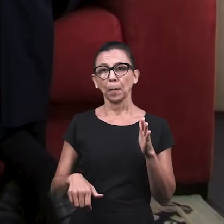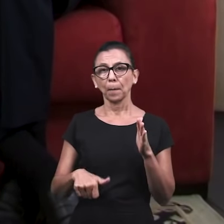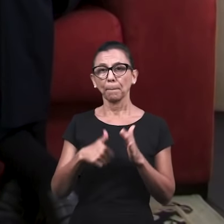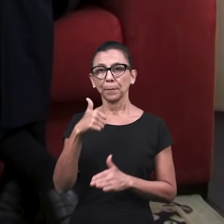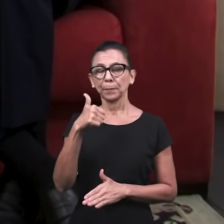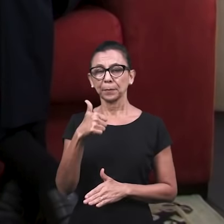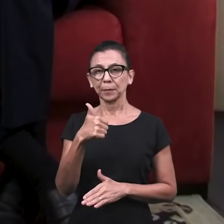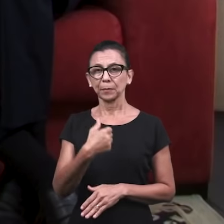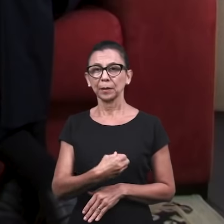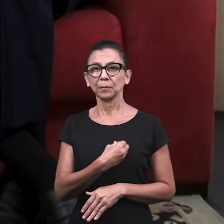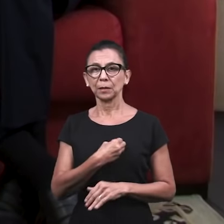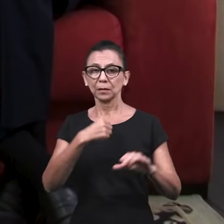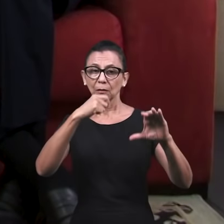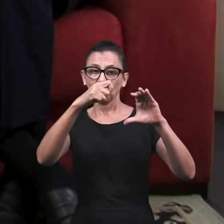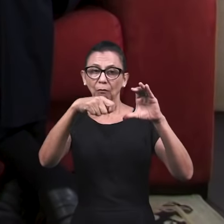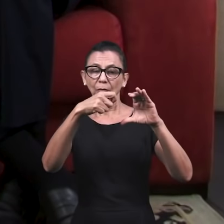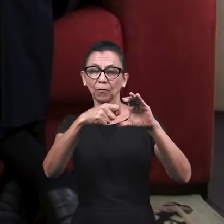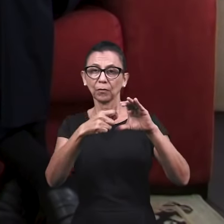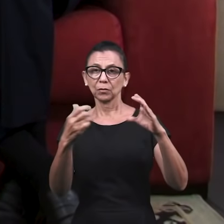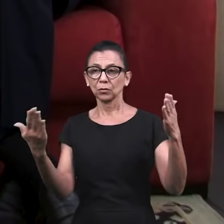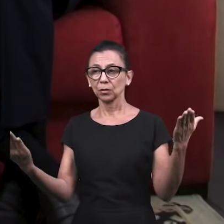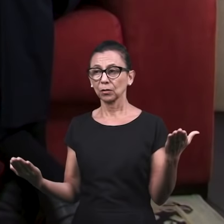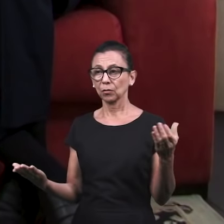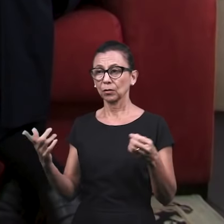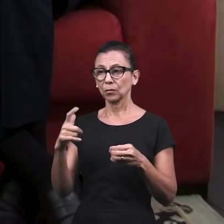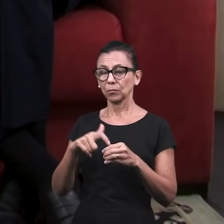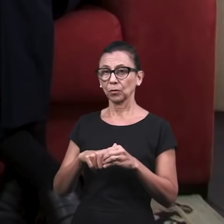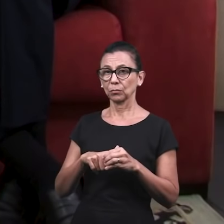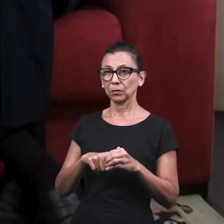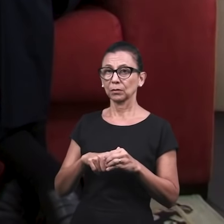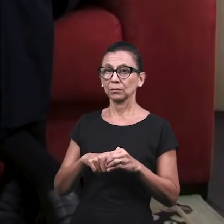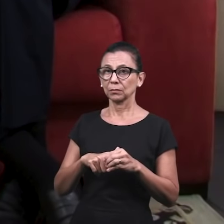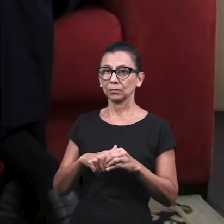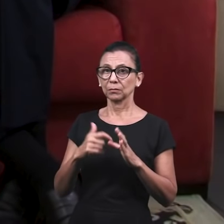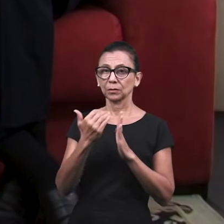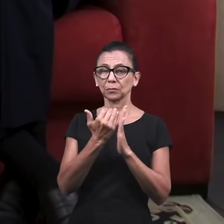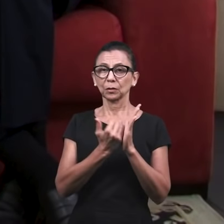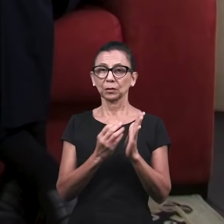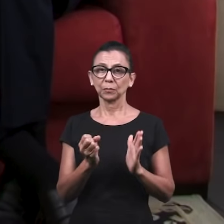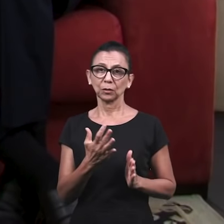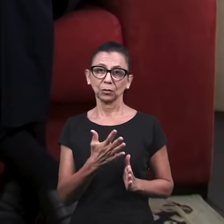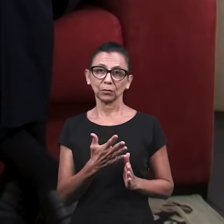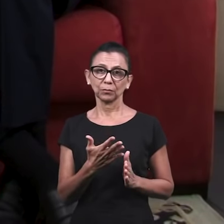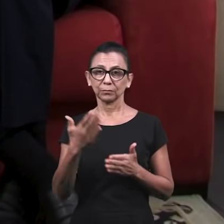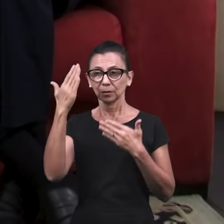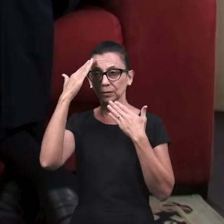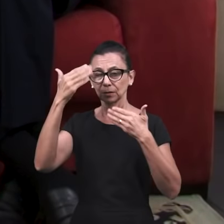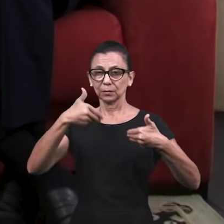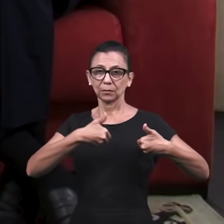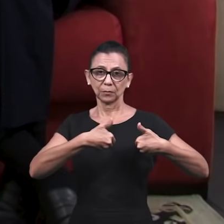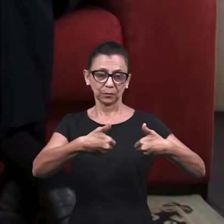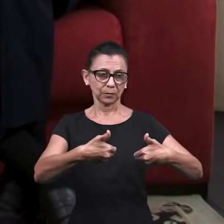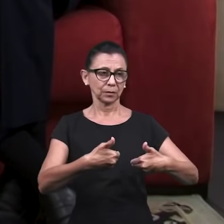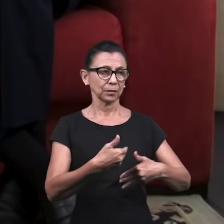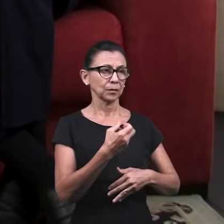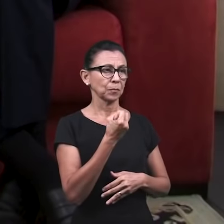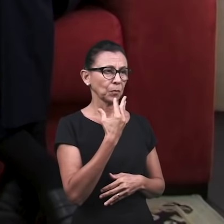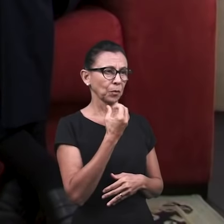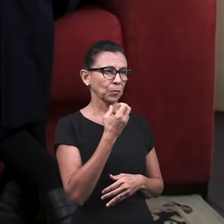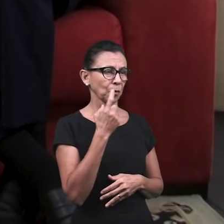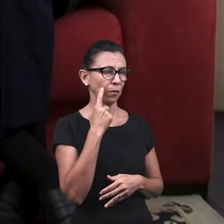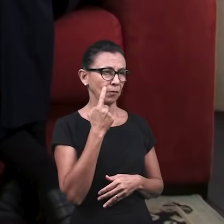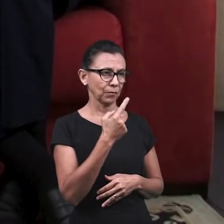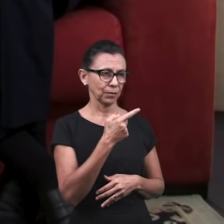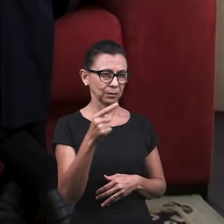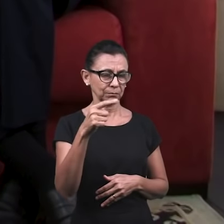vídeo, né? E agora, voltando nesse novo formato, é um prazer estar aqui. Eu agradeço comigo. Paz que bom. Muito bom. Muito bom ter os nossos